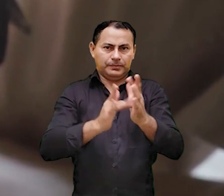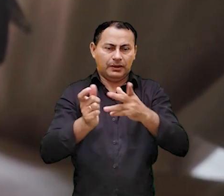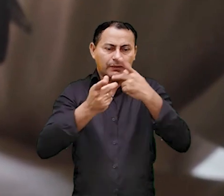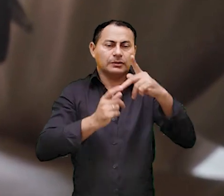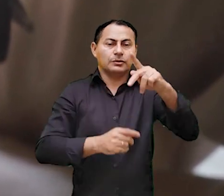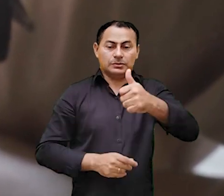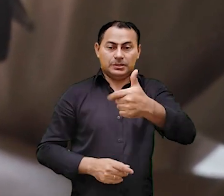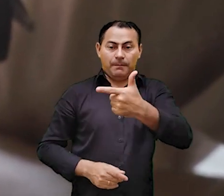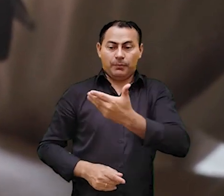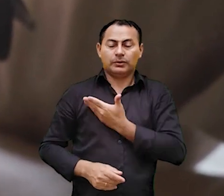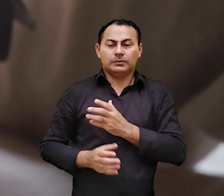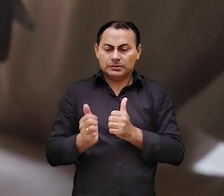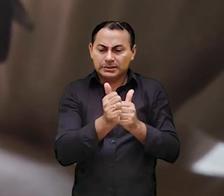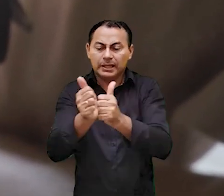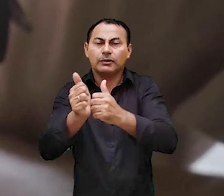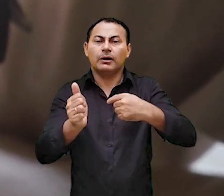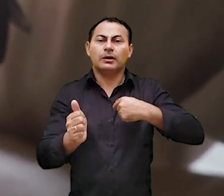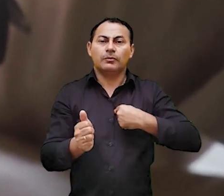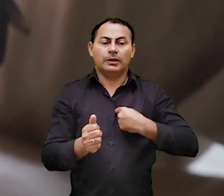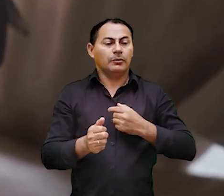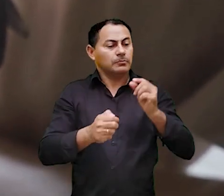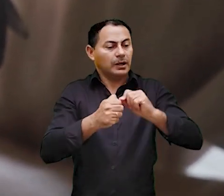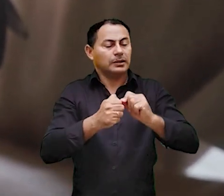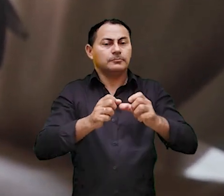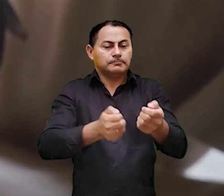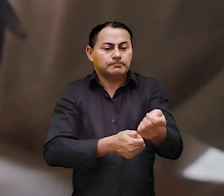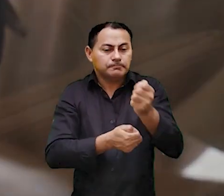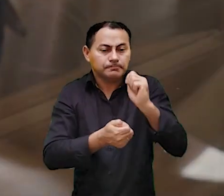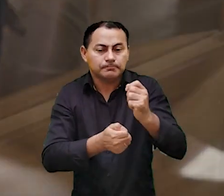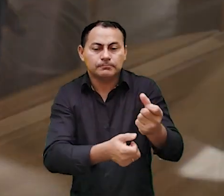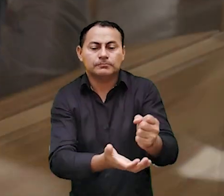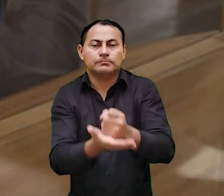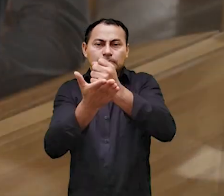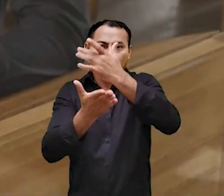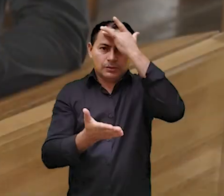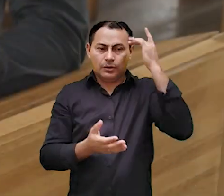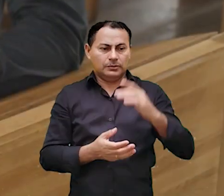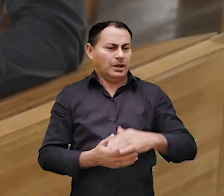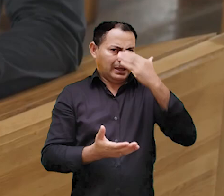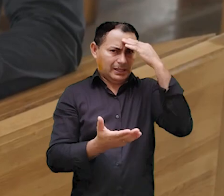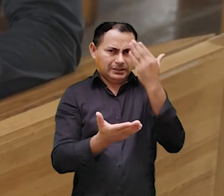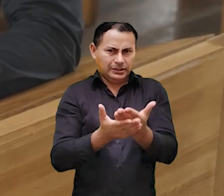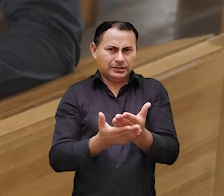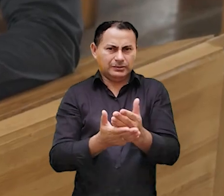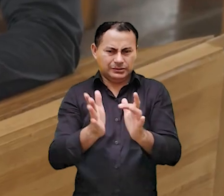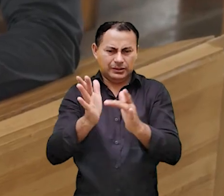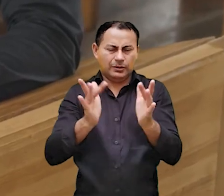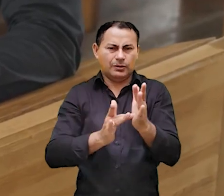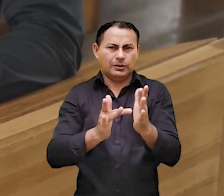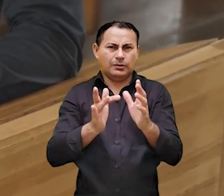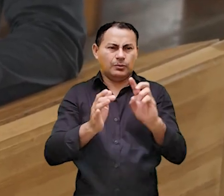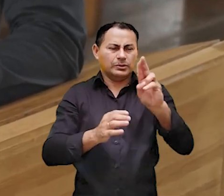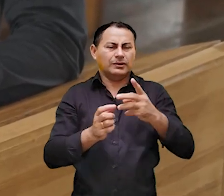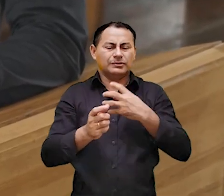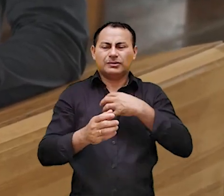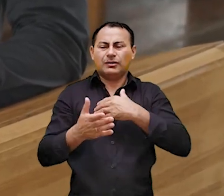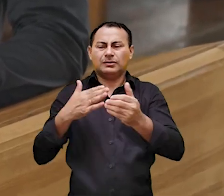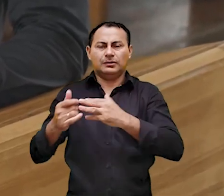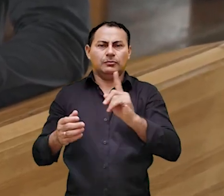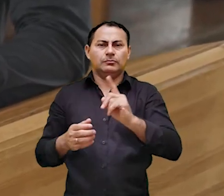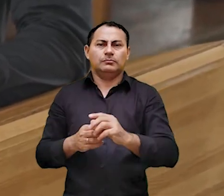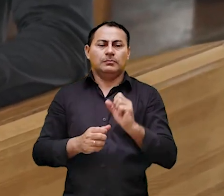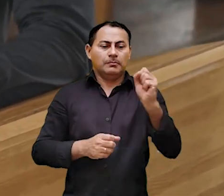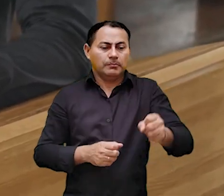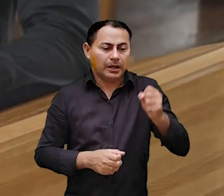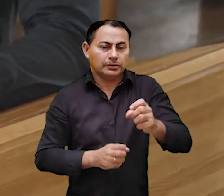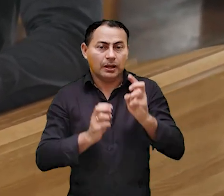que Jesus disse aos seus apóstolos, sigam-me, e eu os farei pescadores de homens. Não acredito que Jesus tenha usado esse termo de maneira